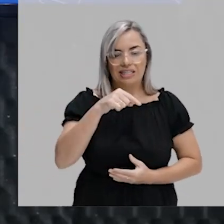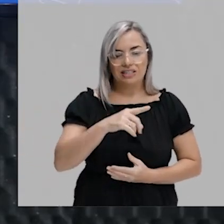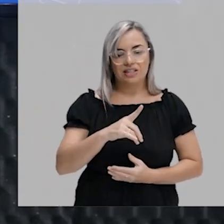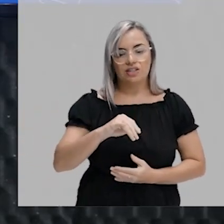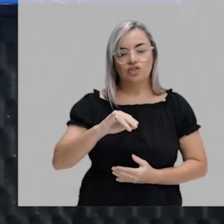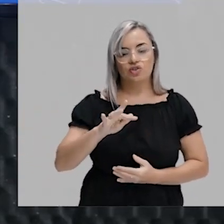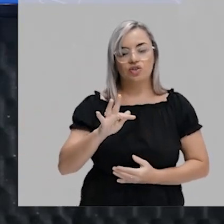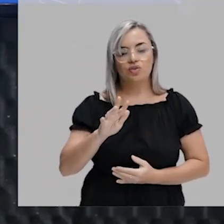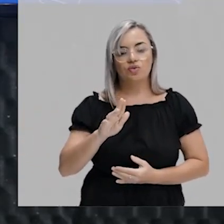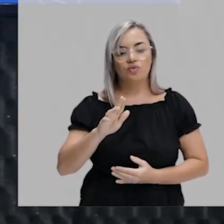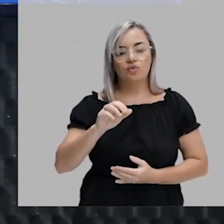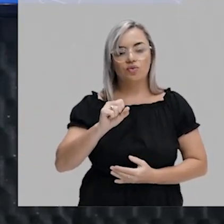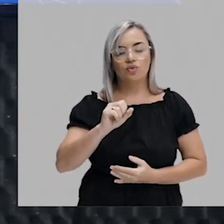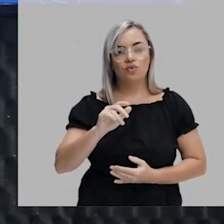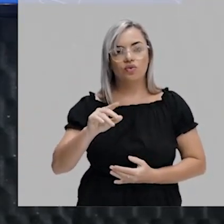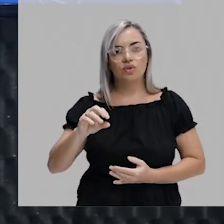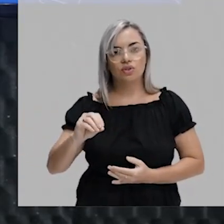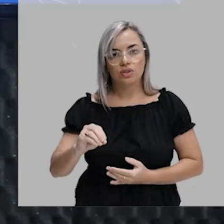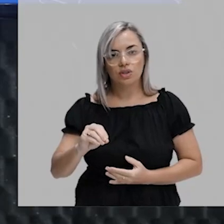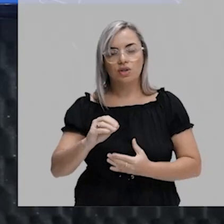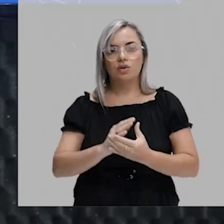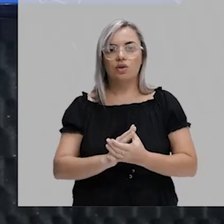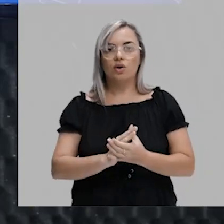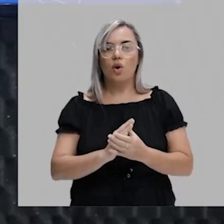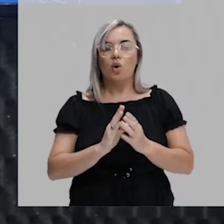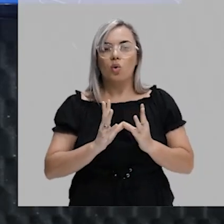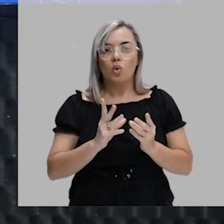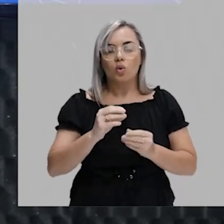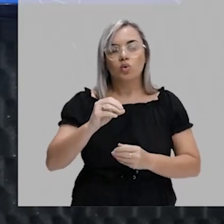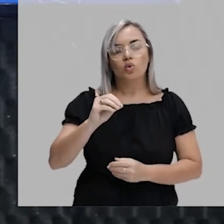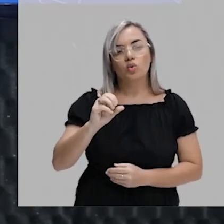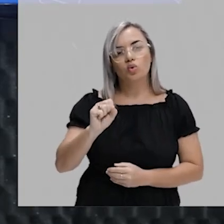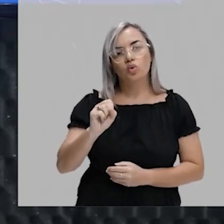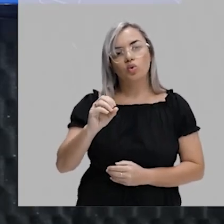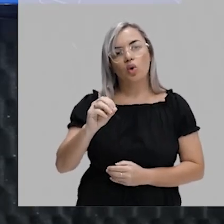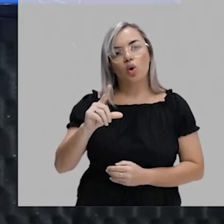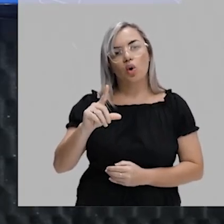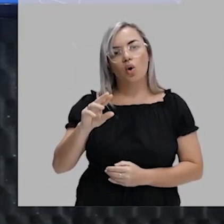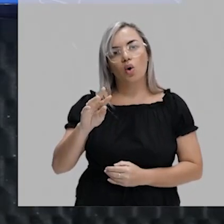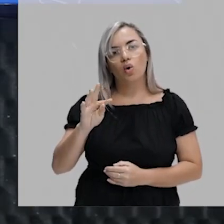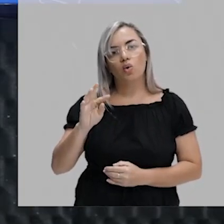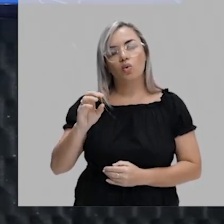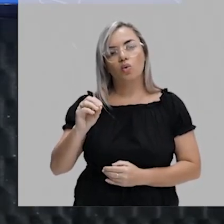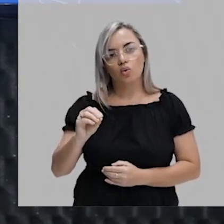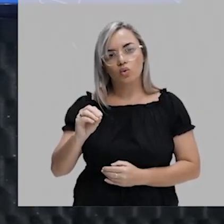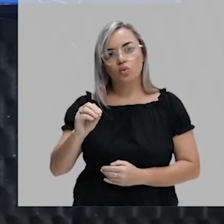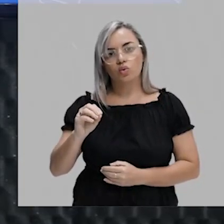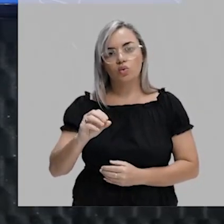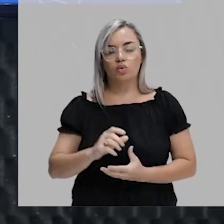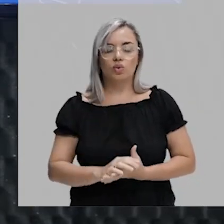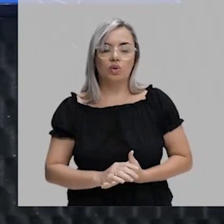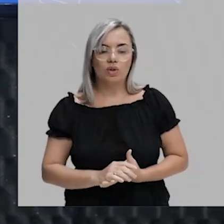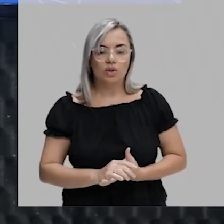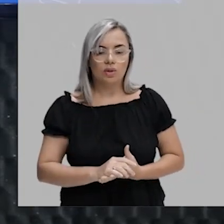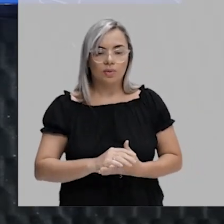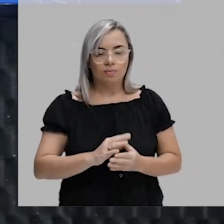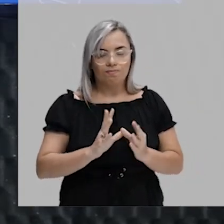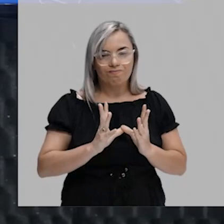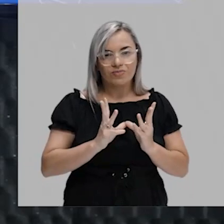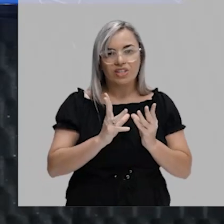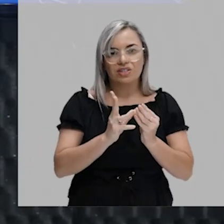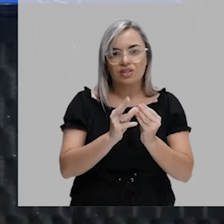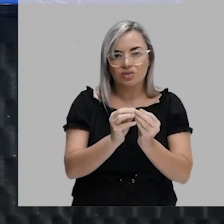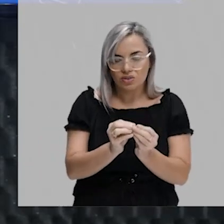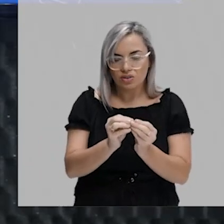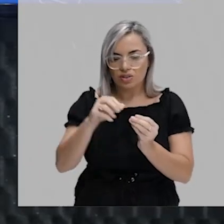de soluto por meio da membrana, tá? Soluto. Já no caso da osmose, vai ser